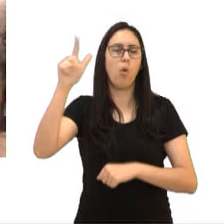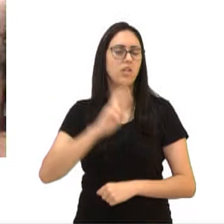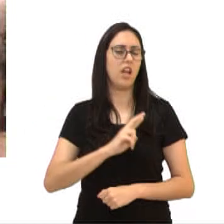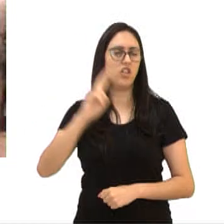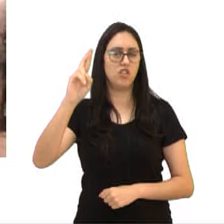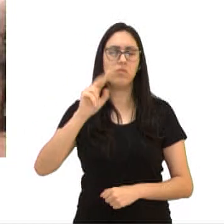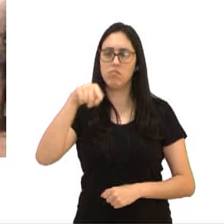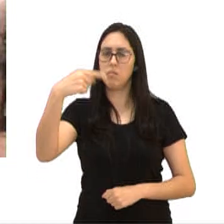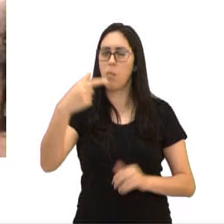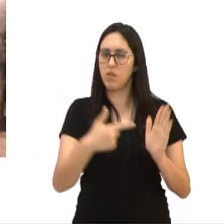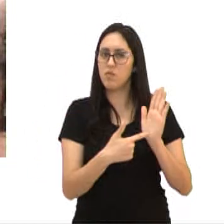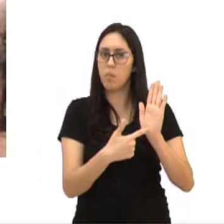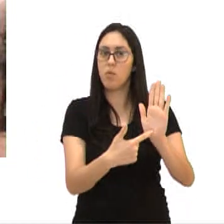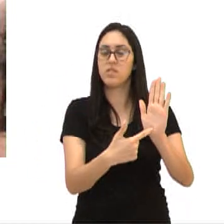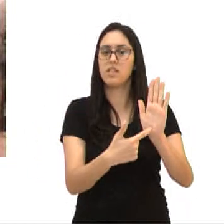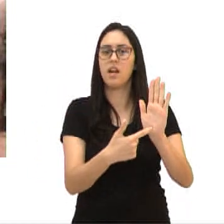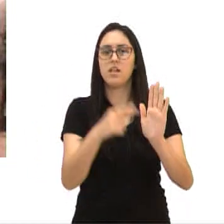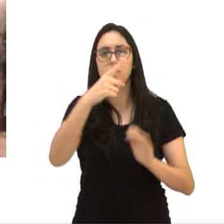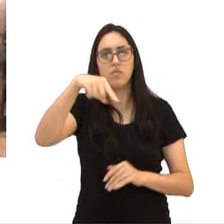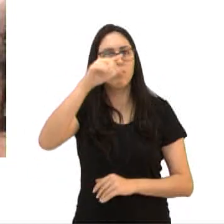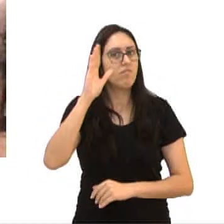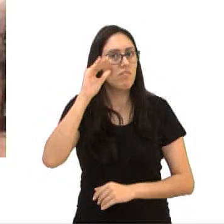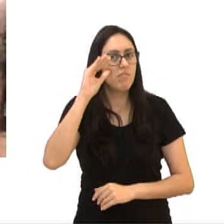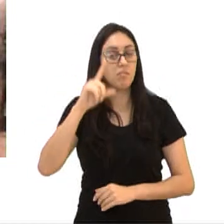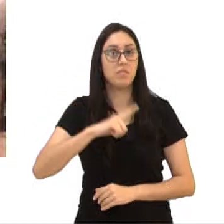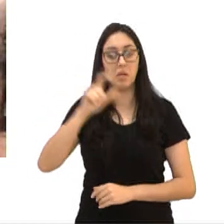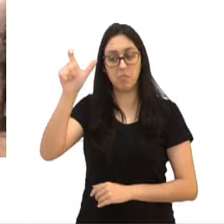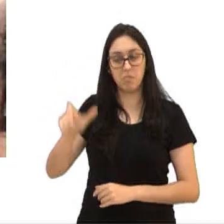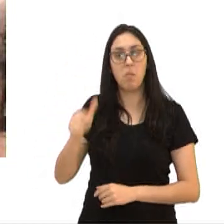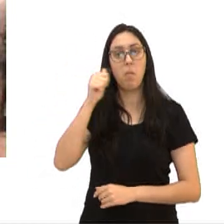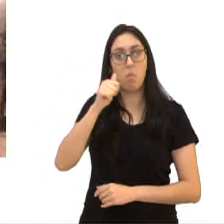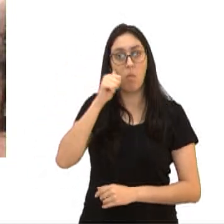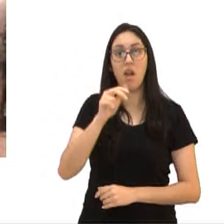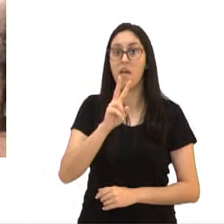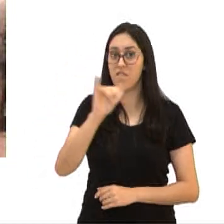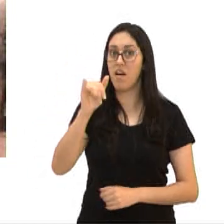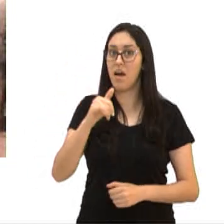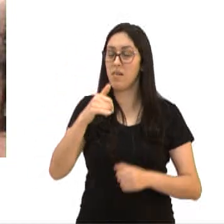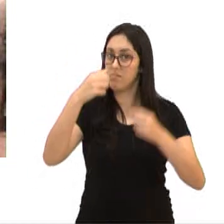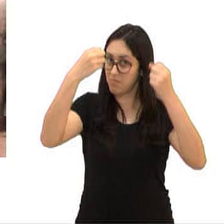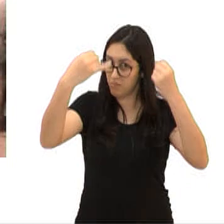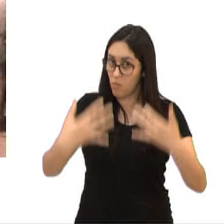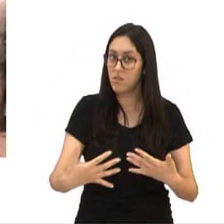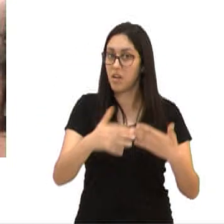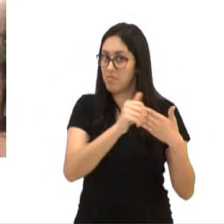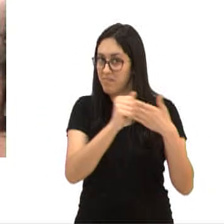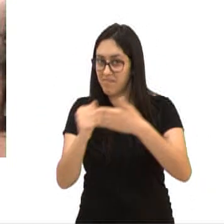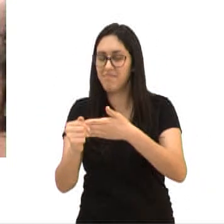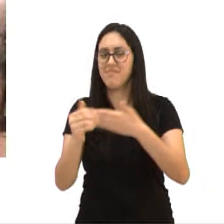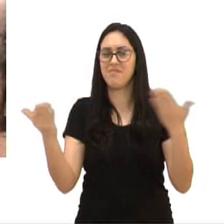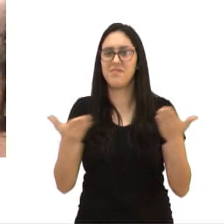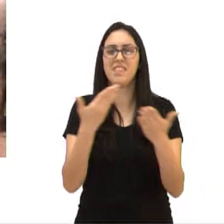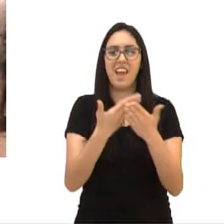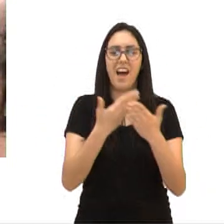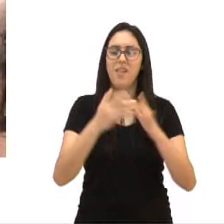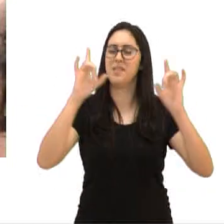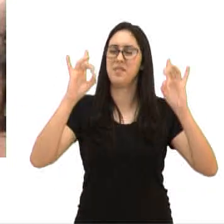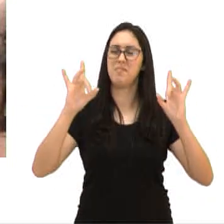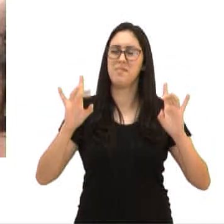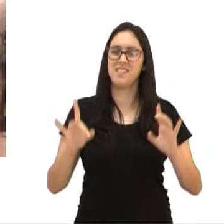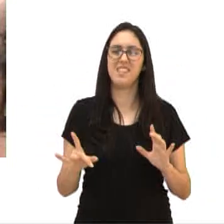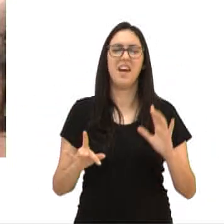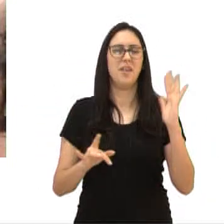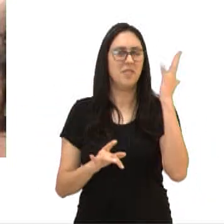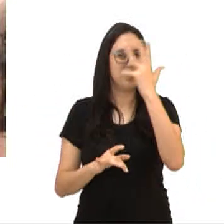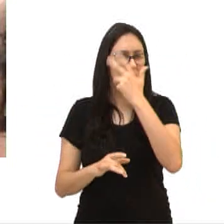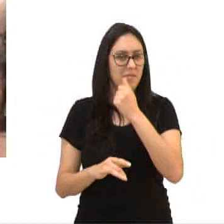devota Vaishnava é que vai nos guiar neste momento. Então, nesta aula especial de hoje, sobre